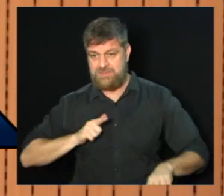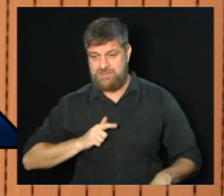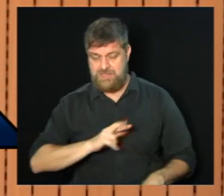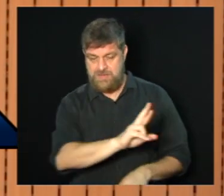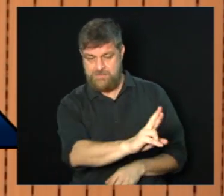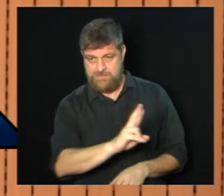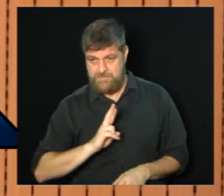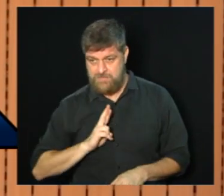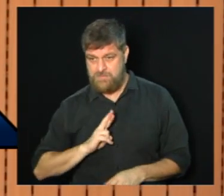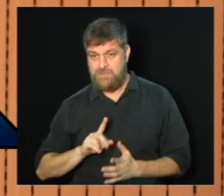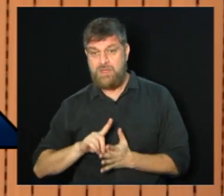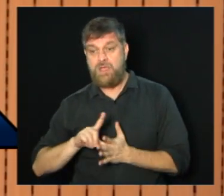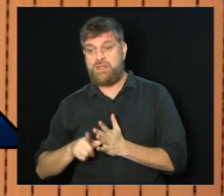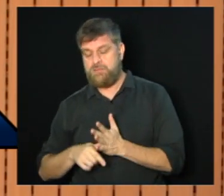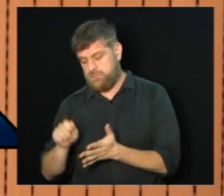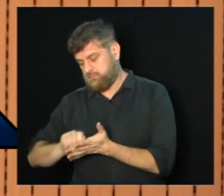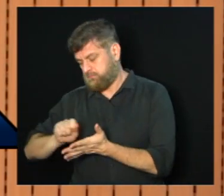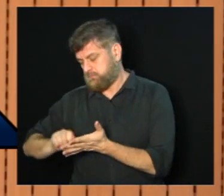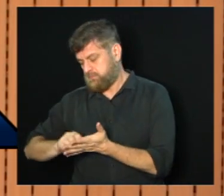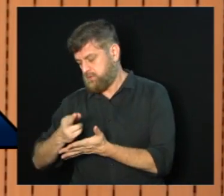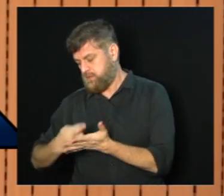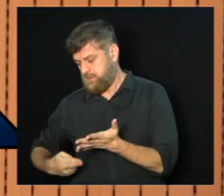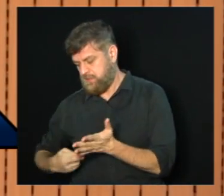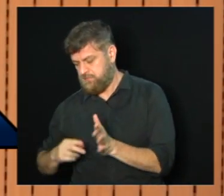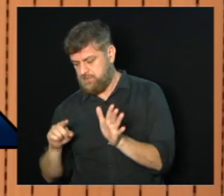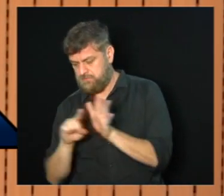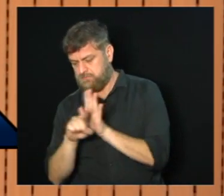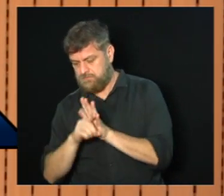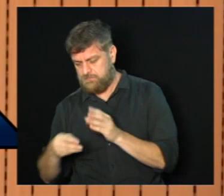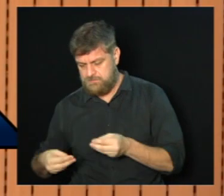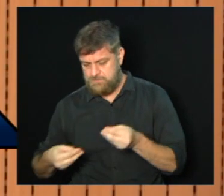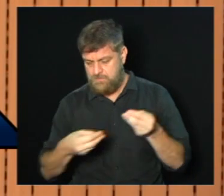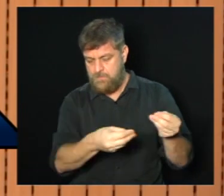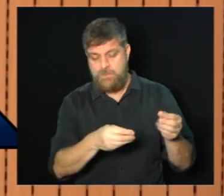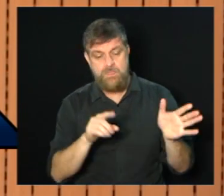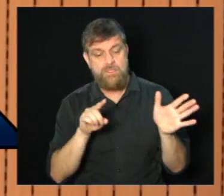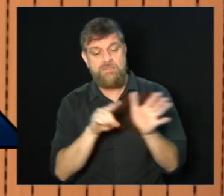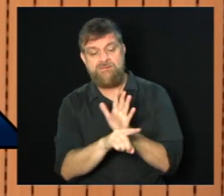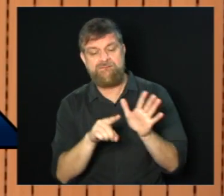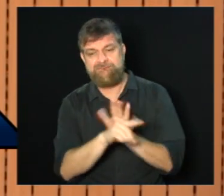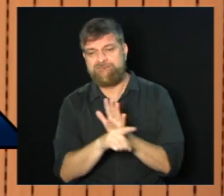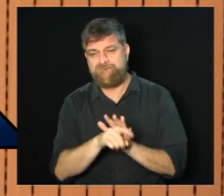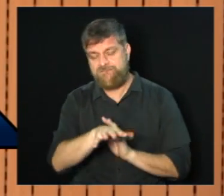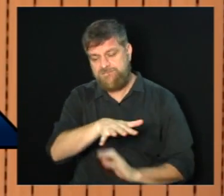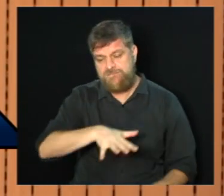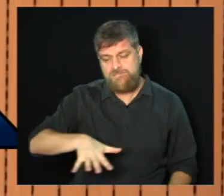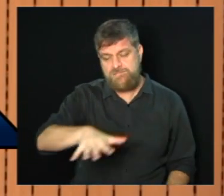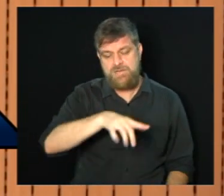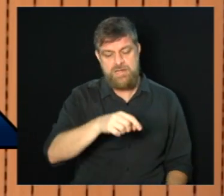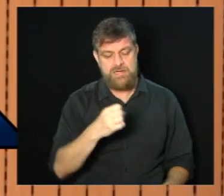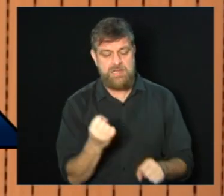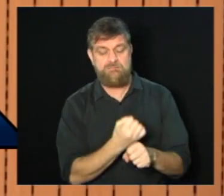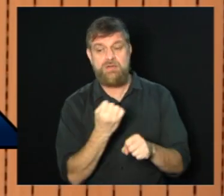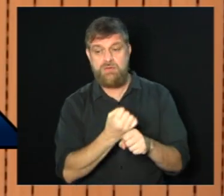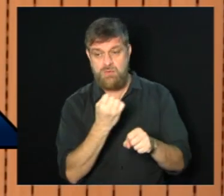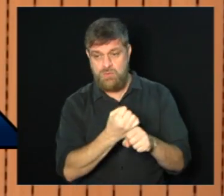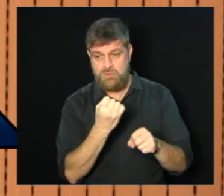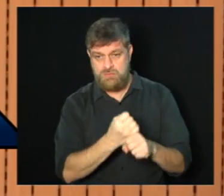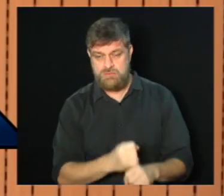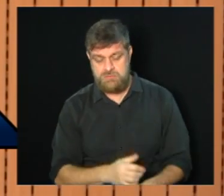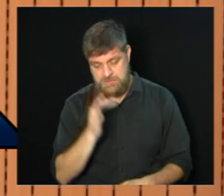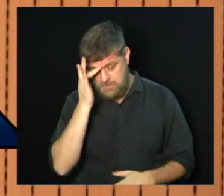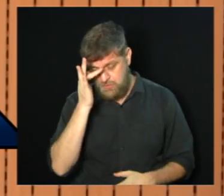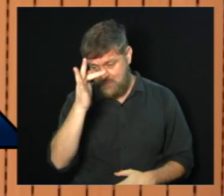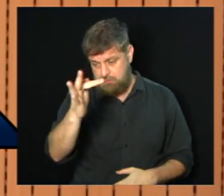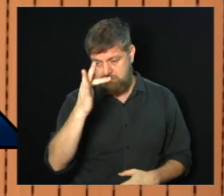um outro requerimento, o 231449, requerendo informações sobre áreas destinadas à construção de unidades